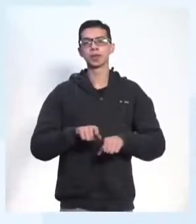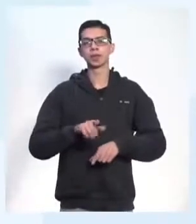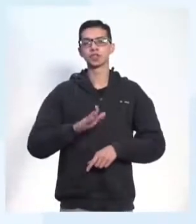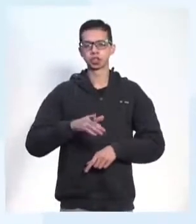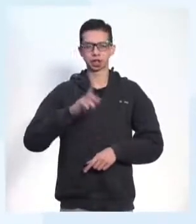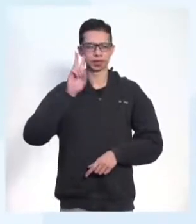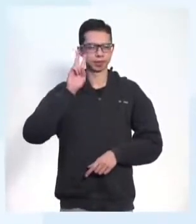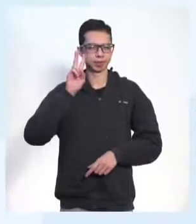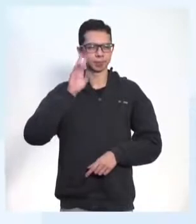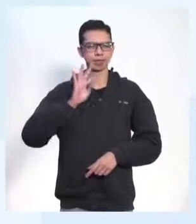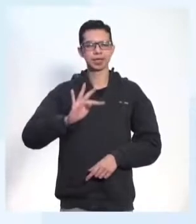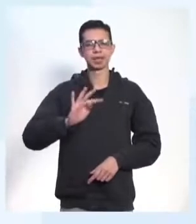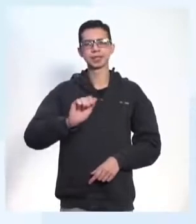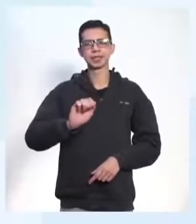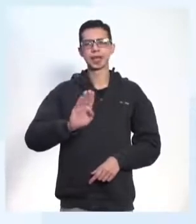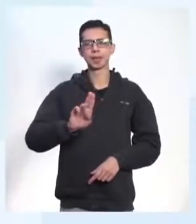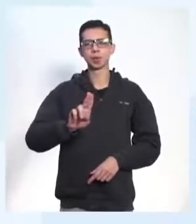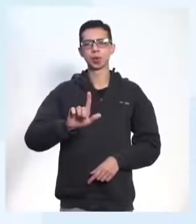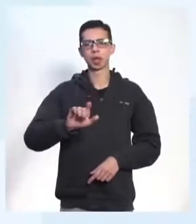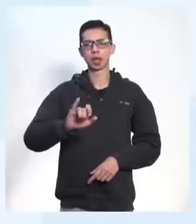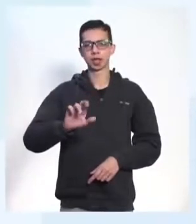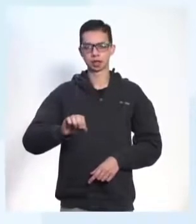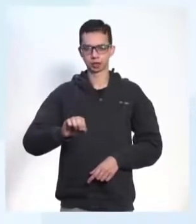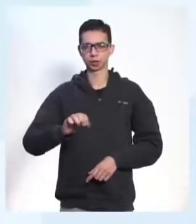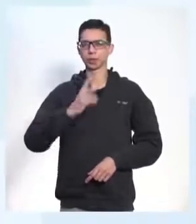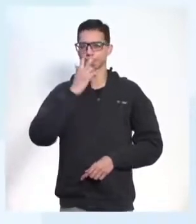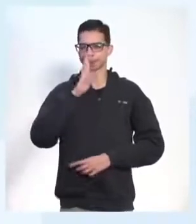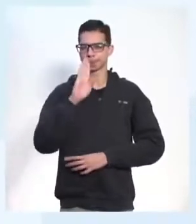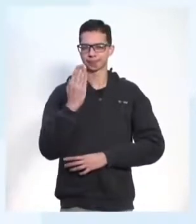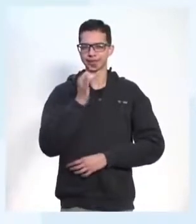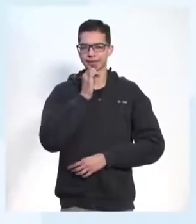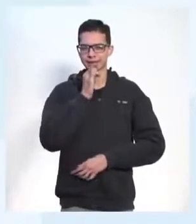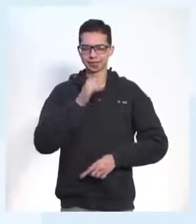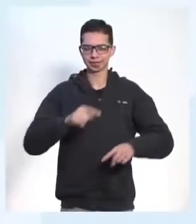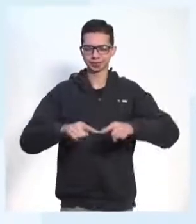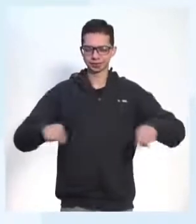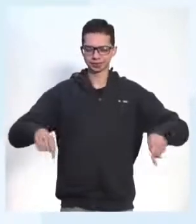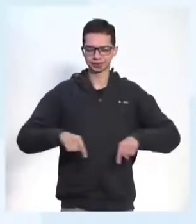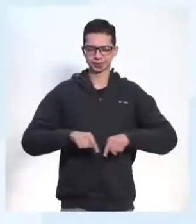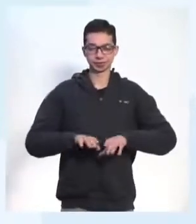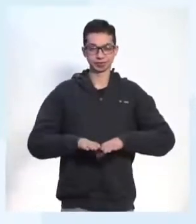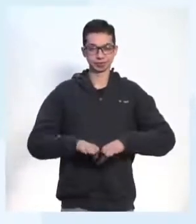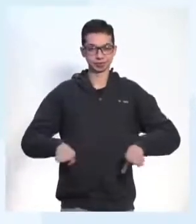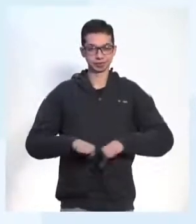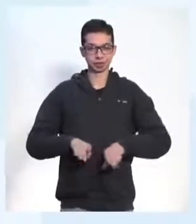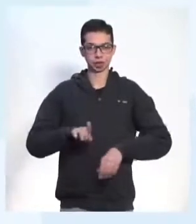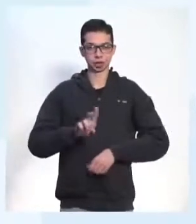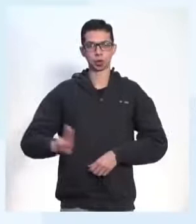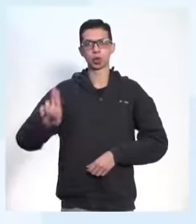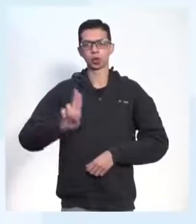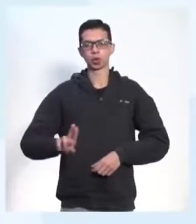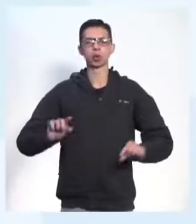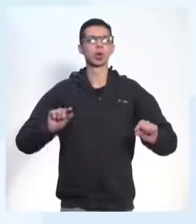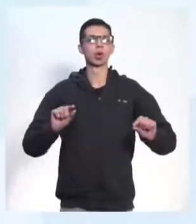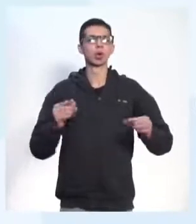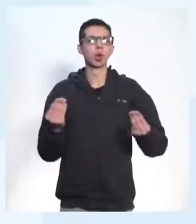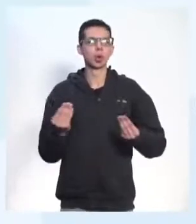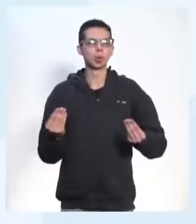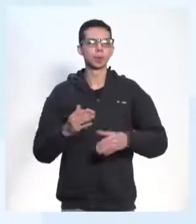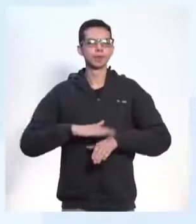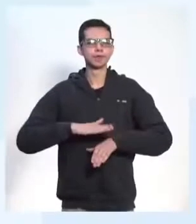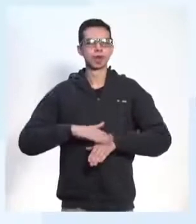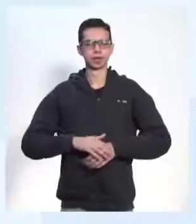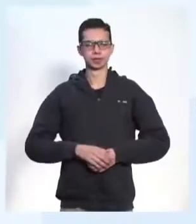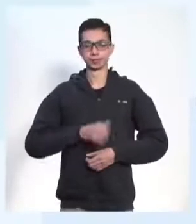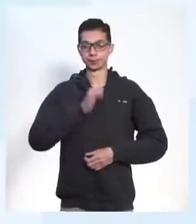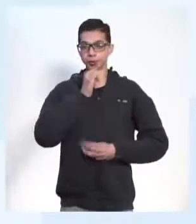aula, em aulas passadas. Então, como que joga, né? Como que vai funcionar esse jogo? 2 jogadores irão lançar o dado e